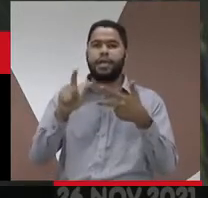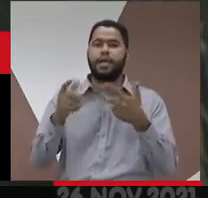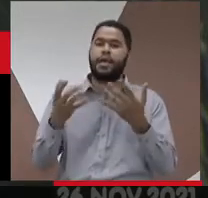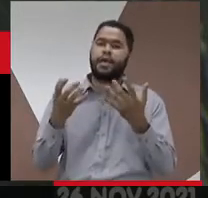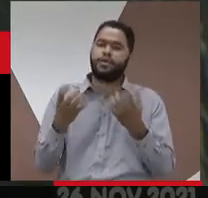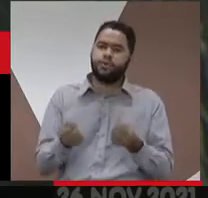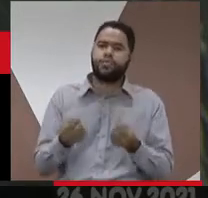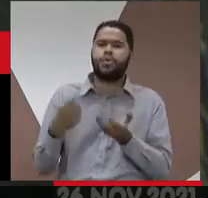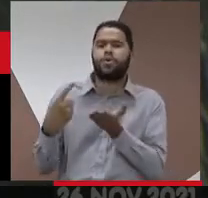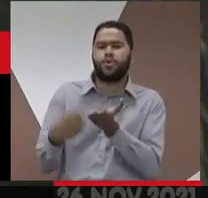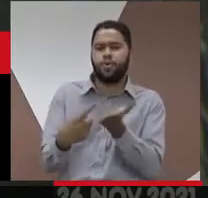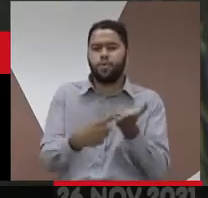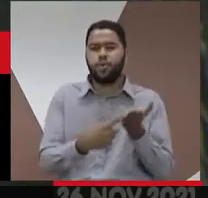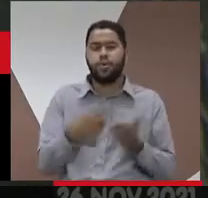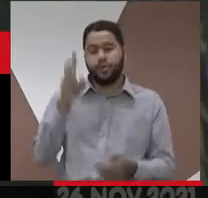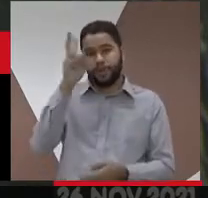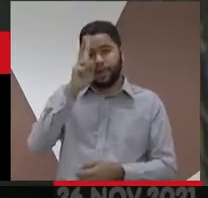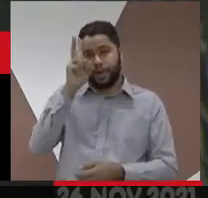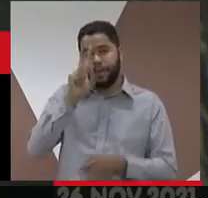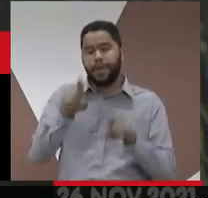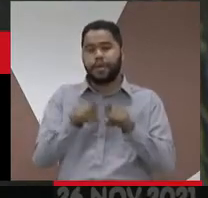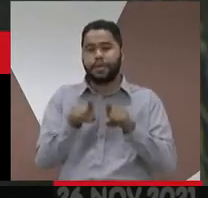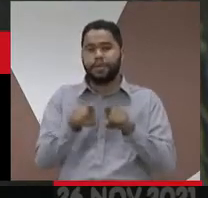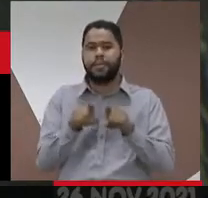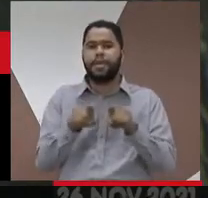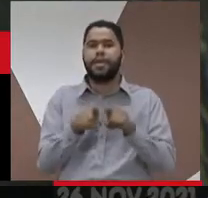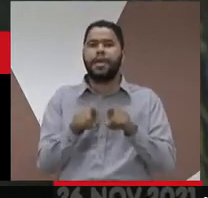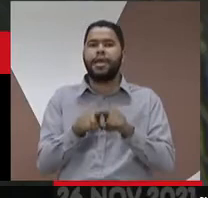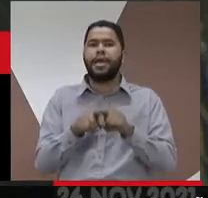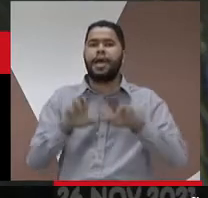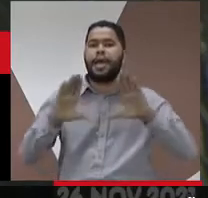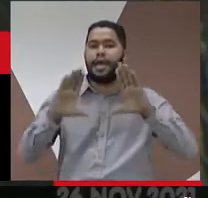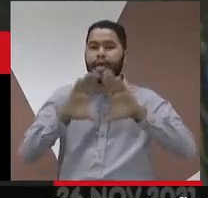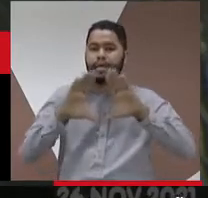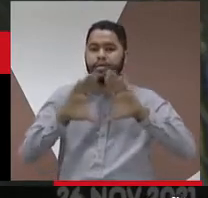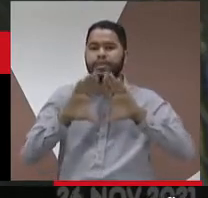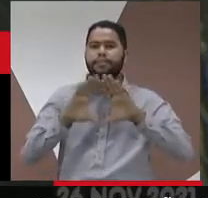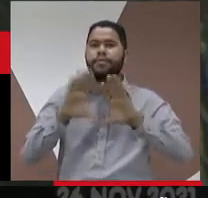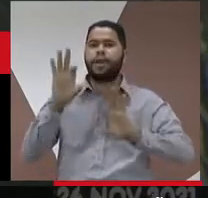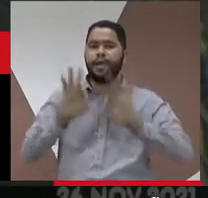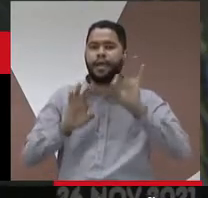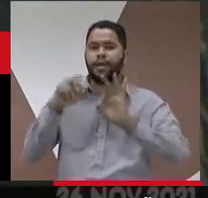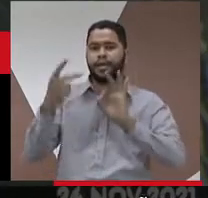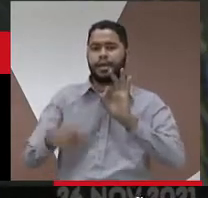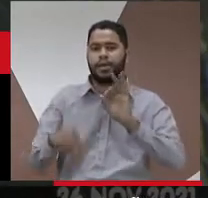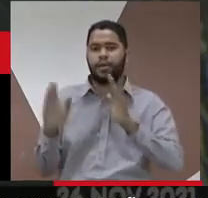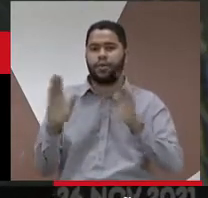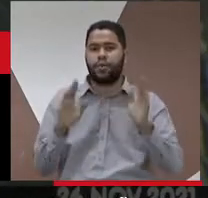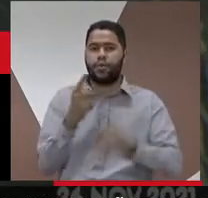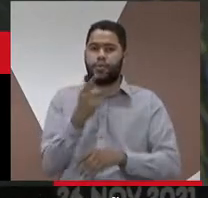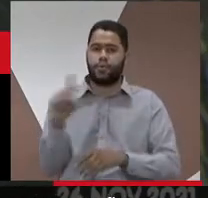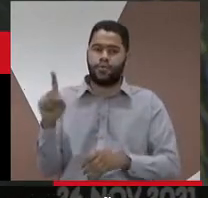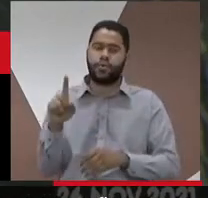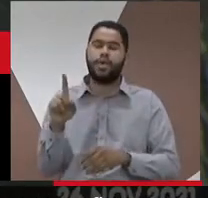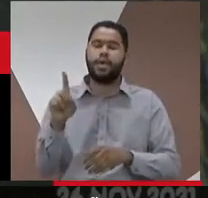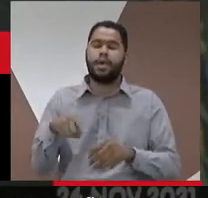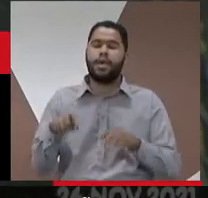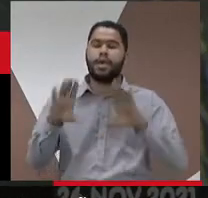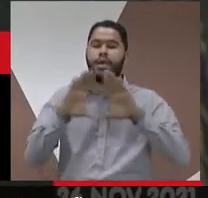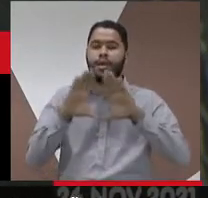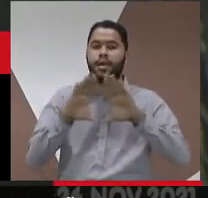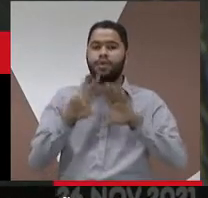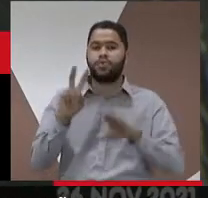alguns compromissos e lembrar do que a Assembleia fez nesse último período. A Assembleia Legislativa realizou